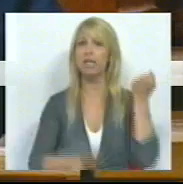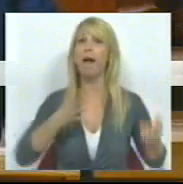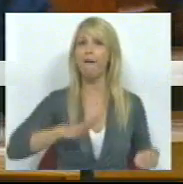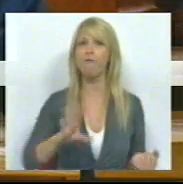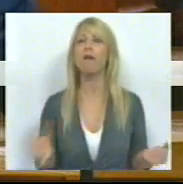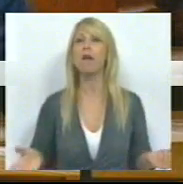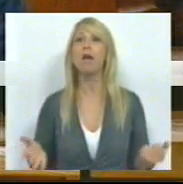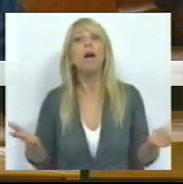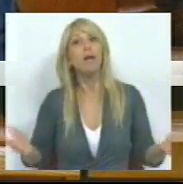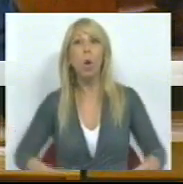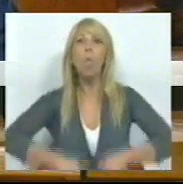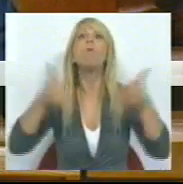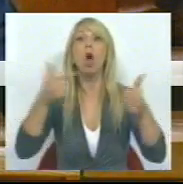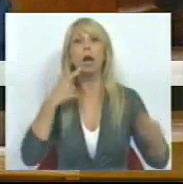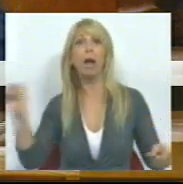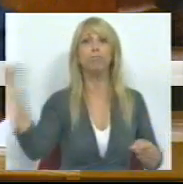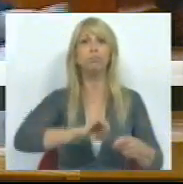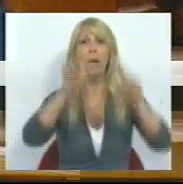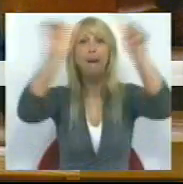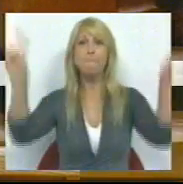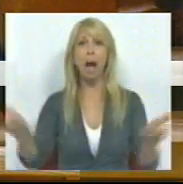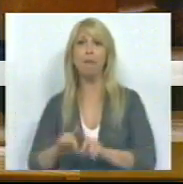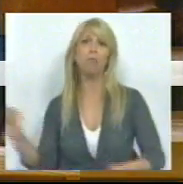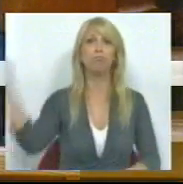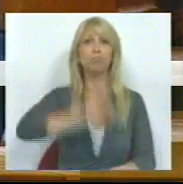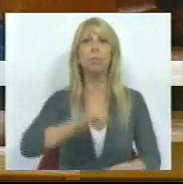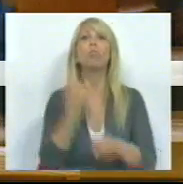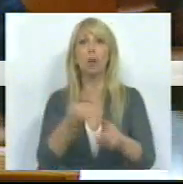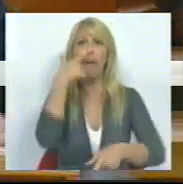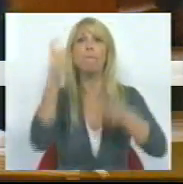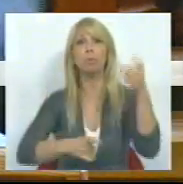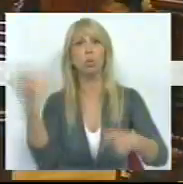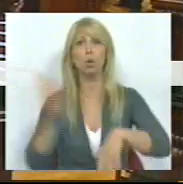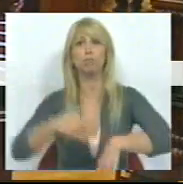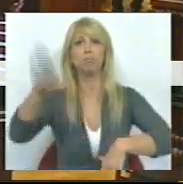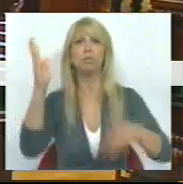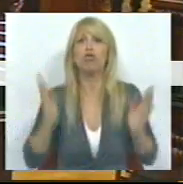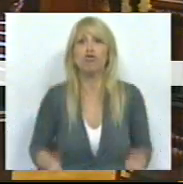melhor mesmo é apagá-las do mapa, que os cidadãos já lá não estão. Disse.